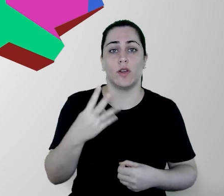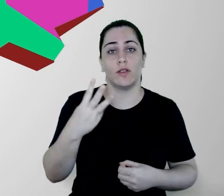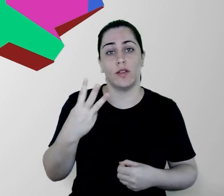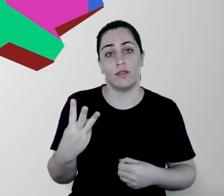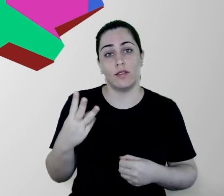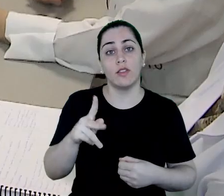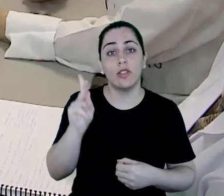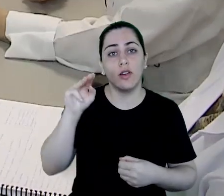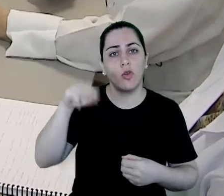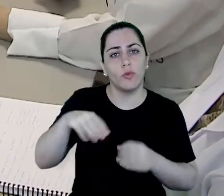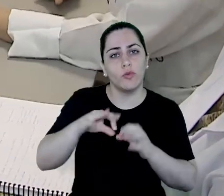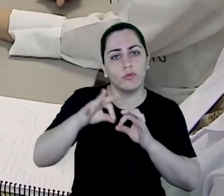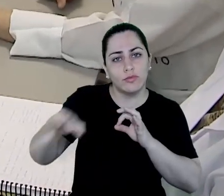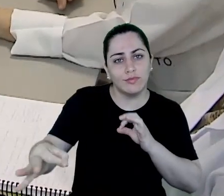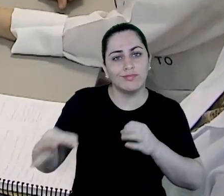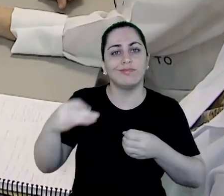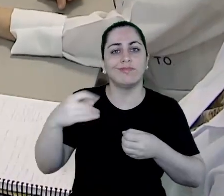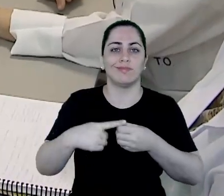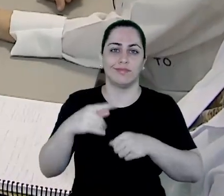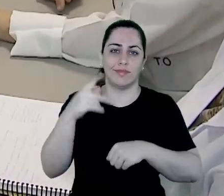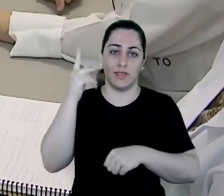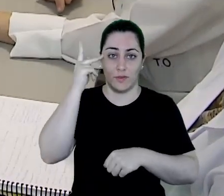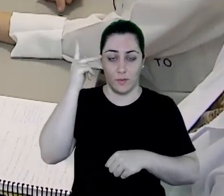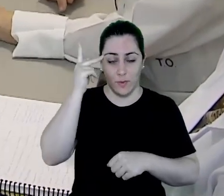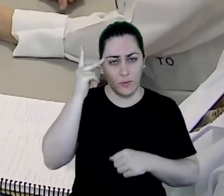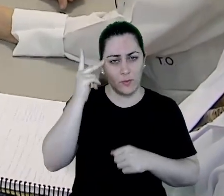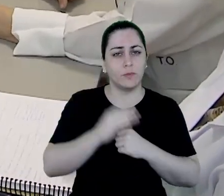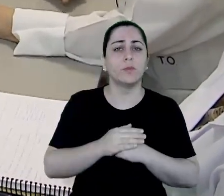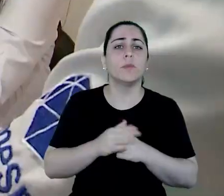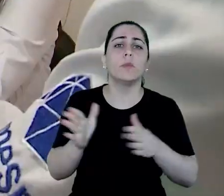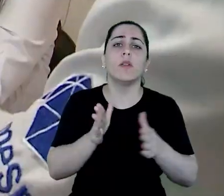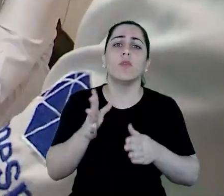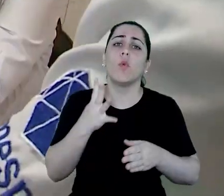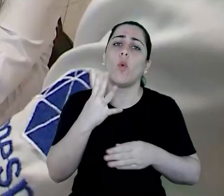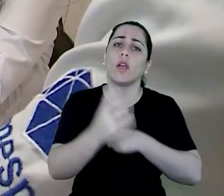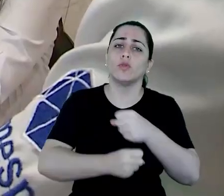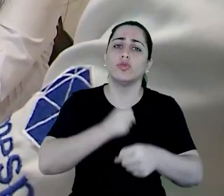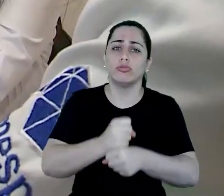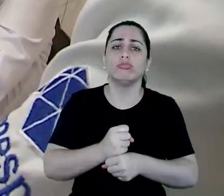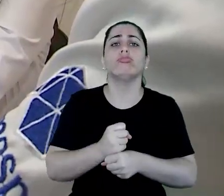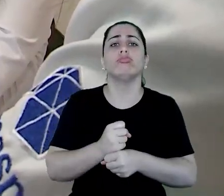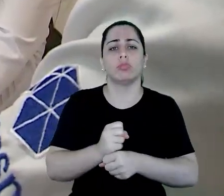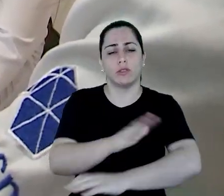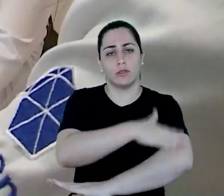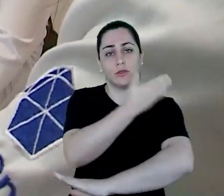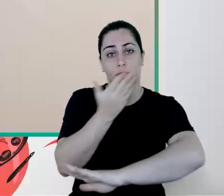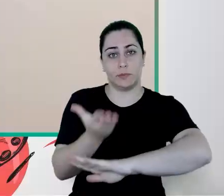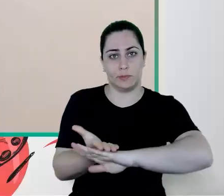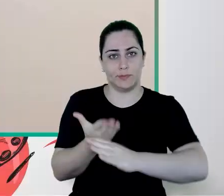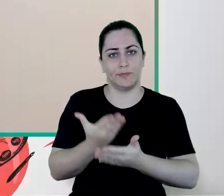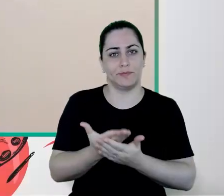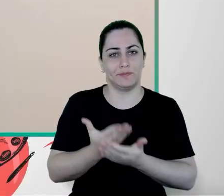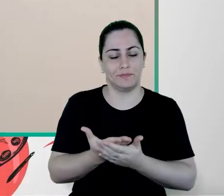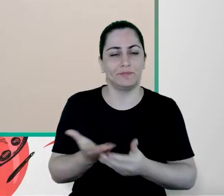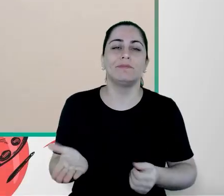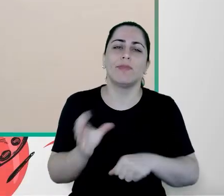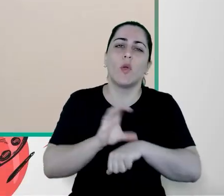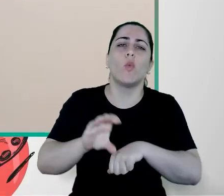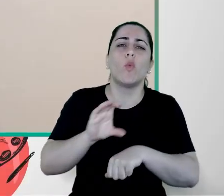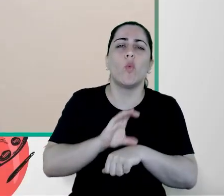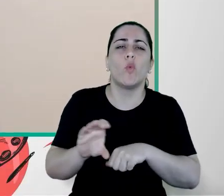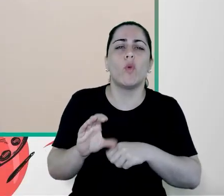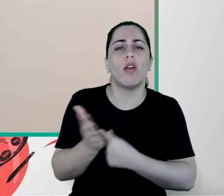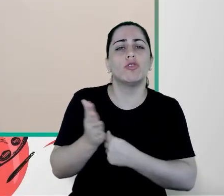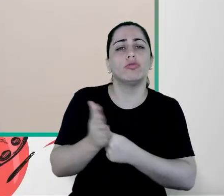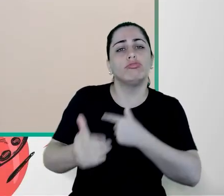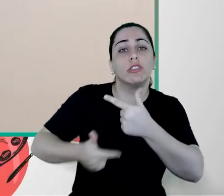de São Paulo. A graduação tem duração de 4 anos e é ofertada em período integral. O curso nos prepara